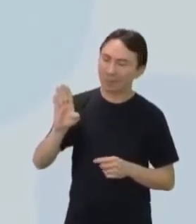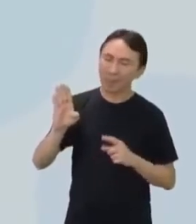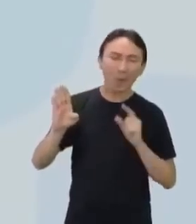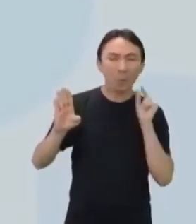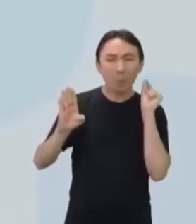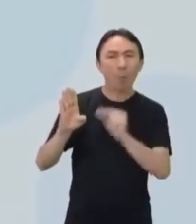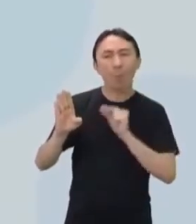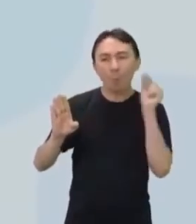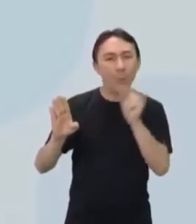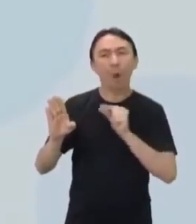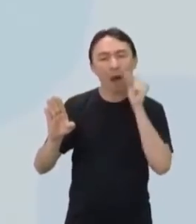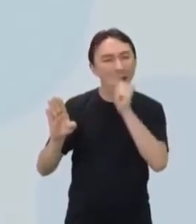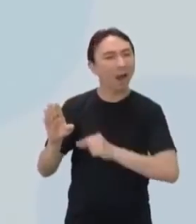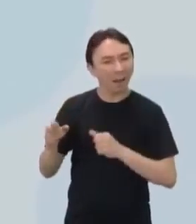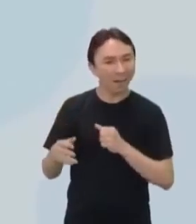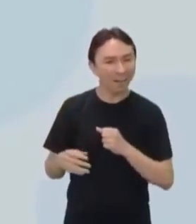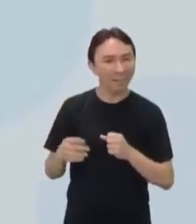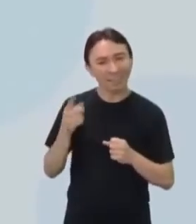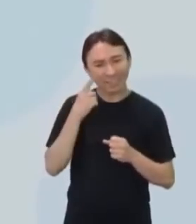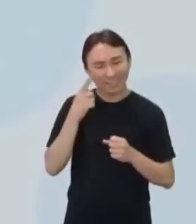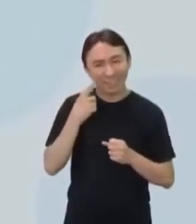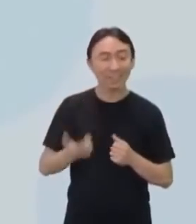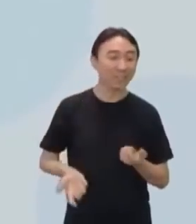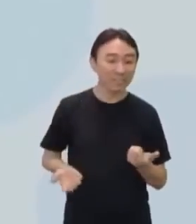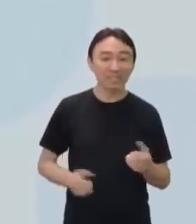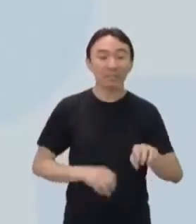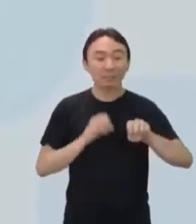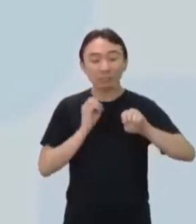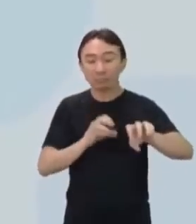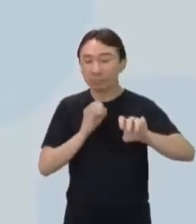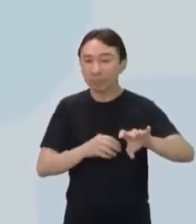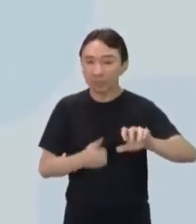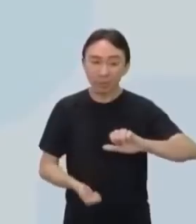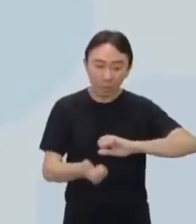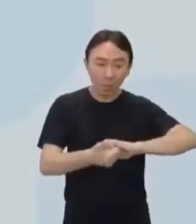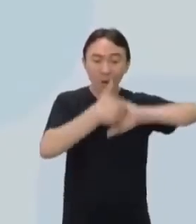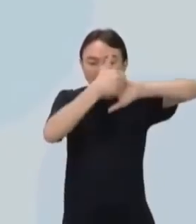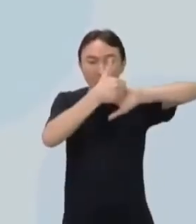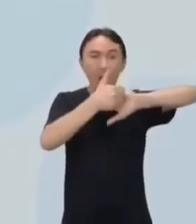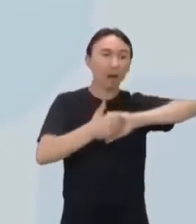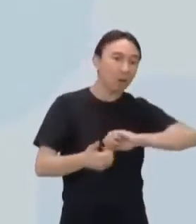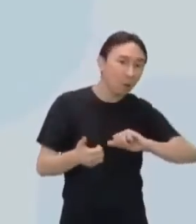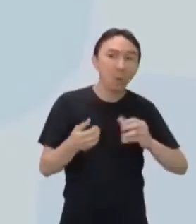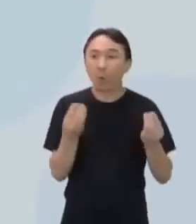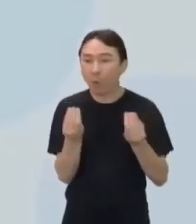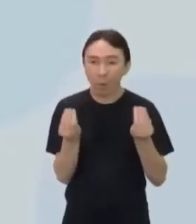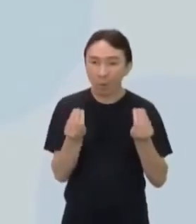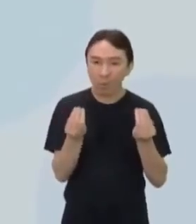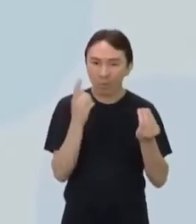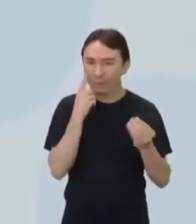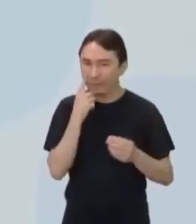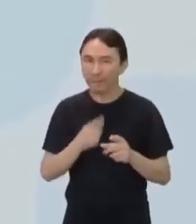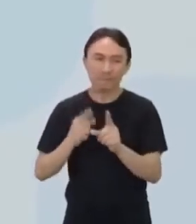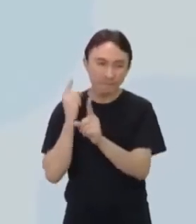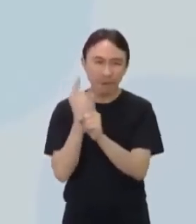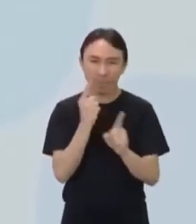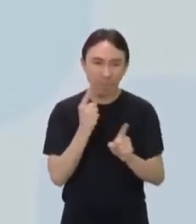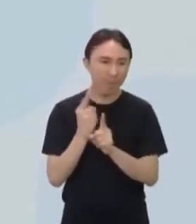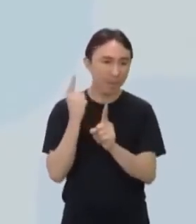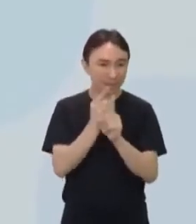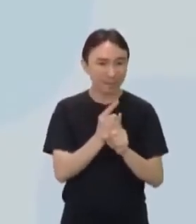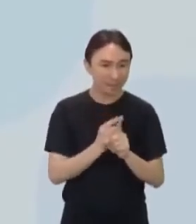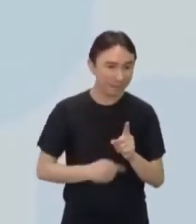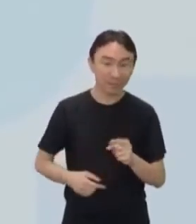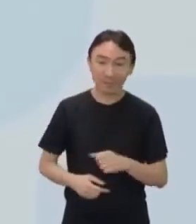avaliação que diagnostica a qualidade da educação oferecida, tá bom? Então, o resultado dessa avaliação, ele é